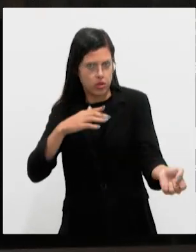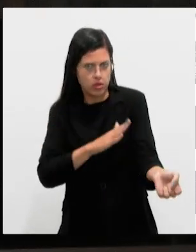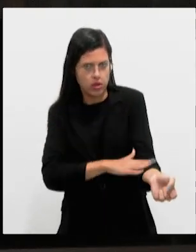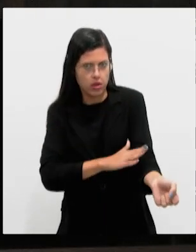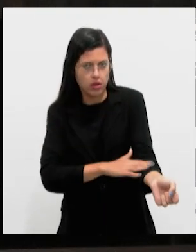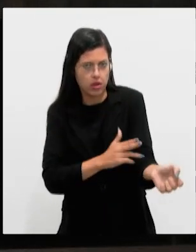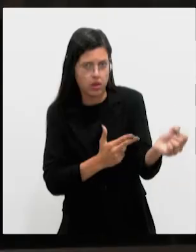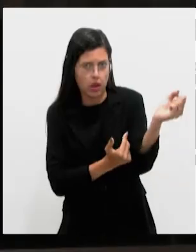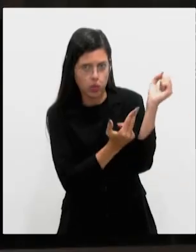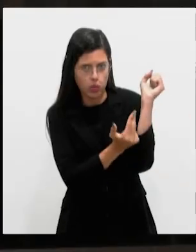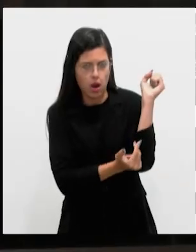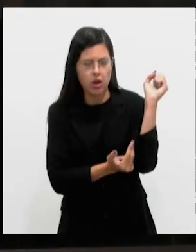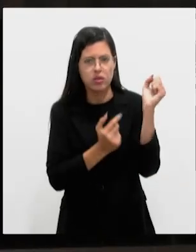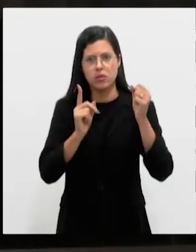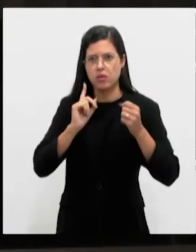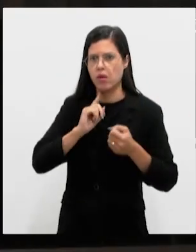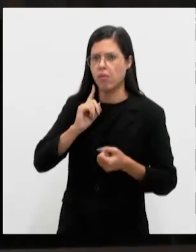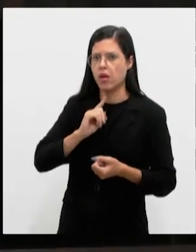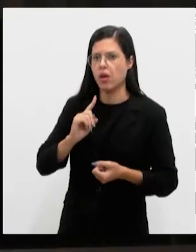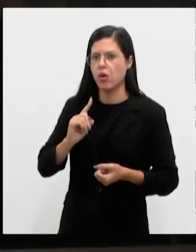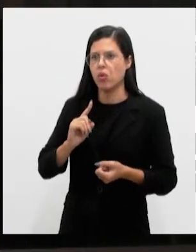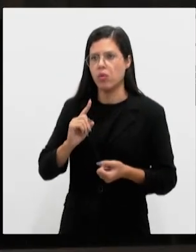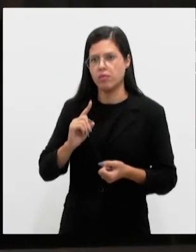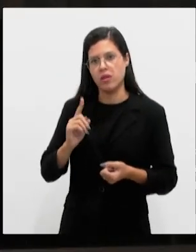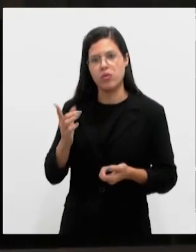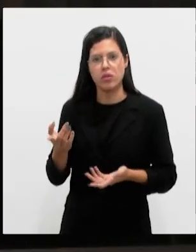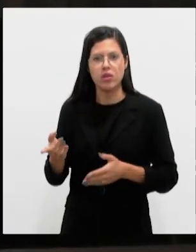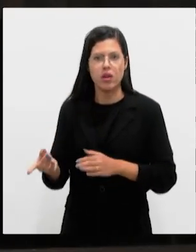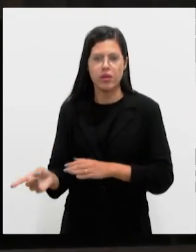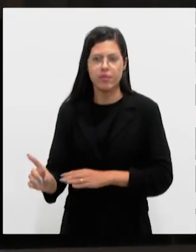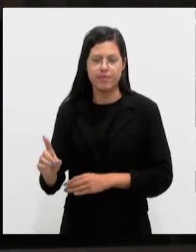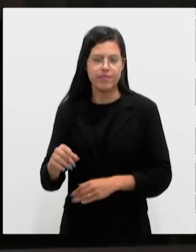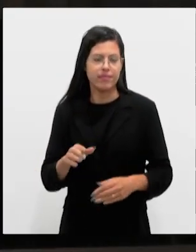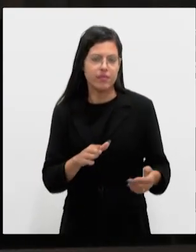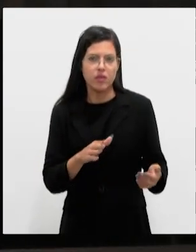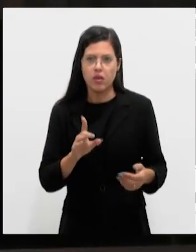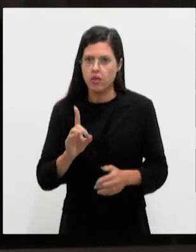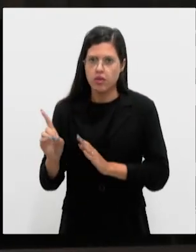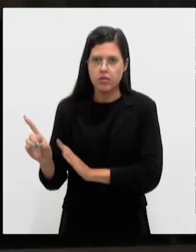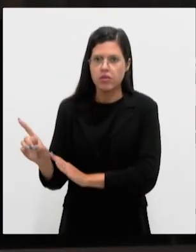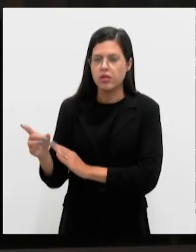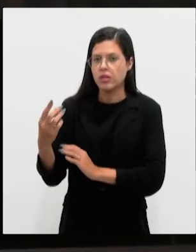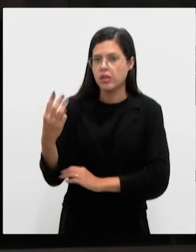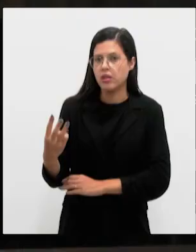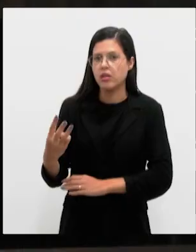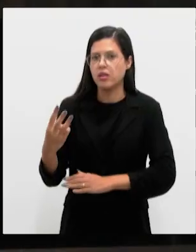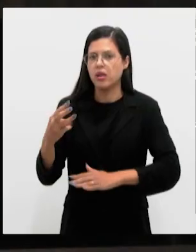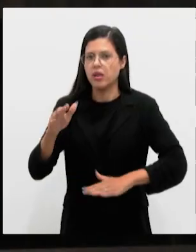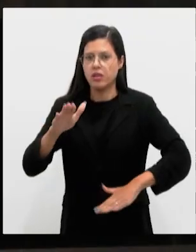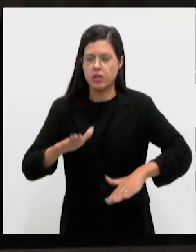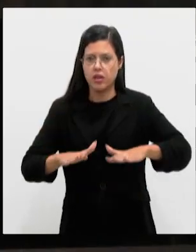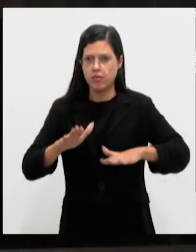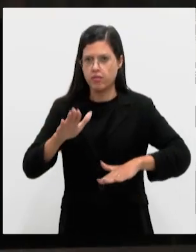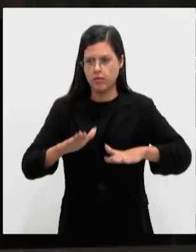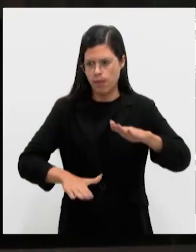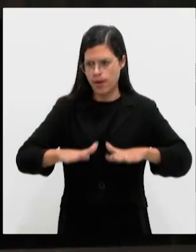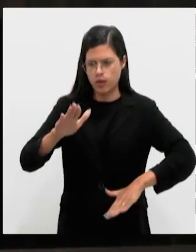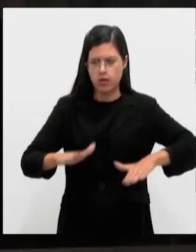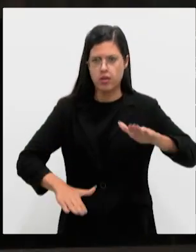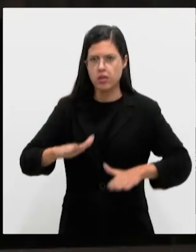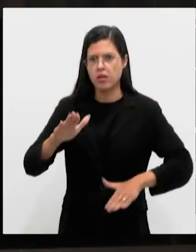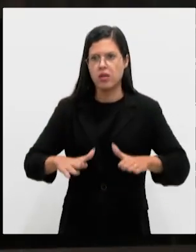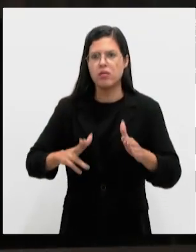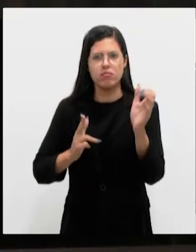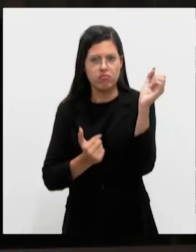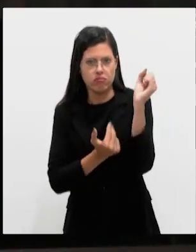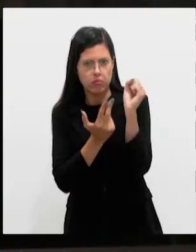e do lado esquerdo, ele tinha 3 atabaques, que ele mandou tatuar, porque ele era o GAN e